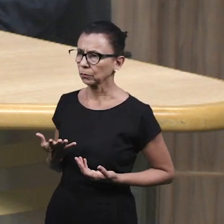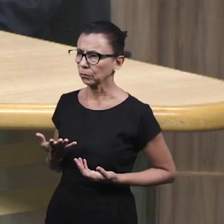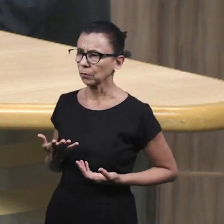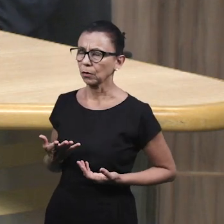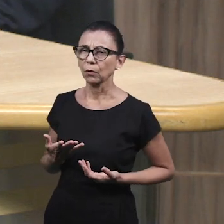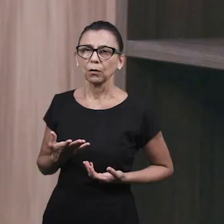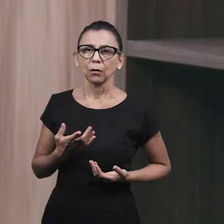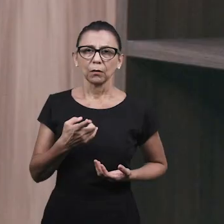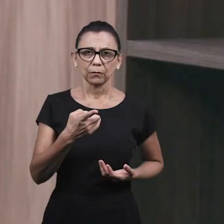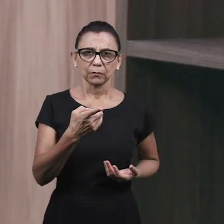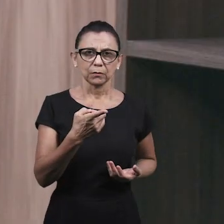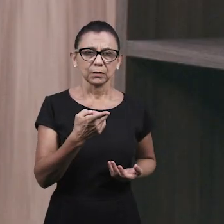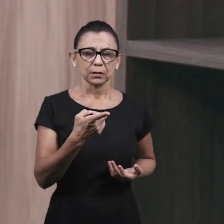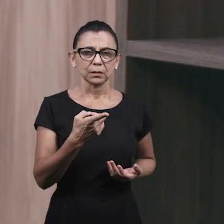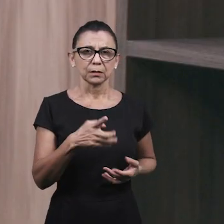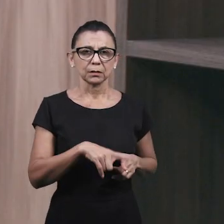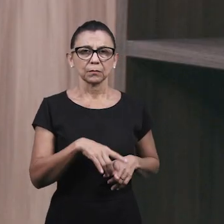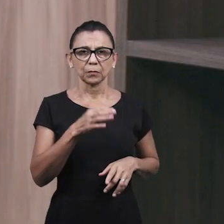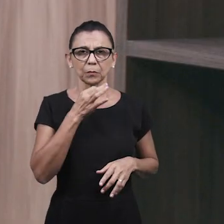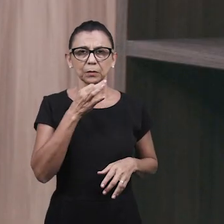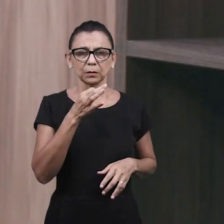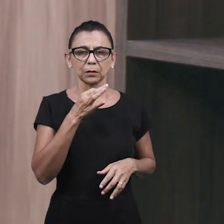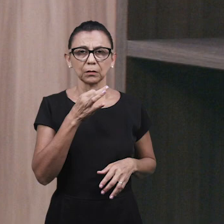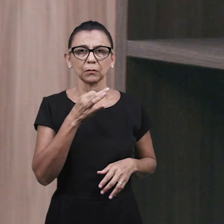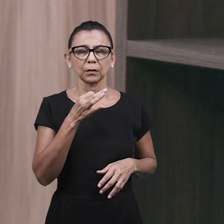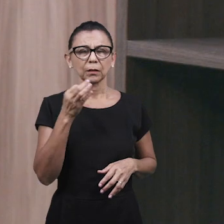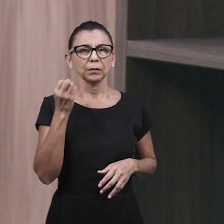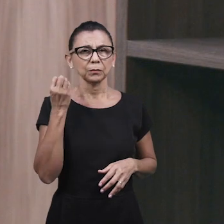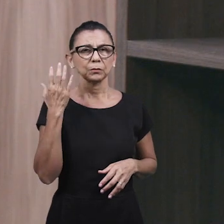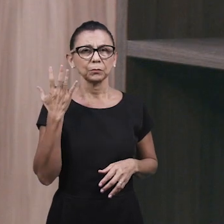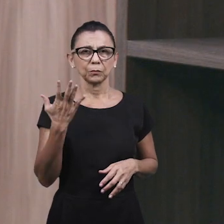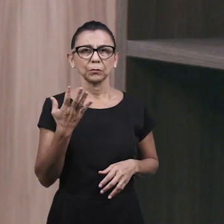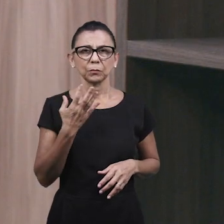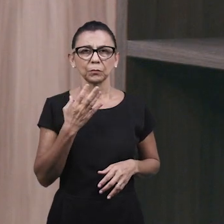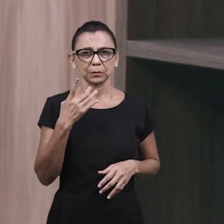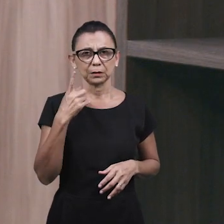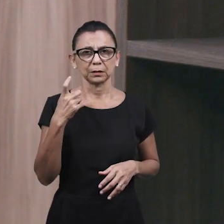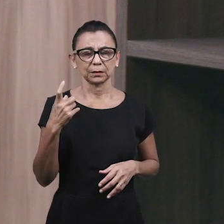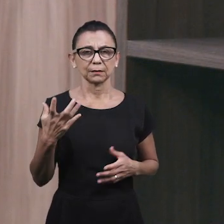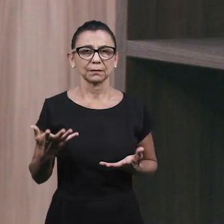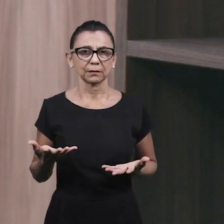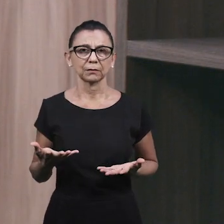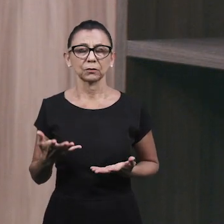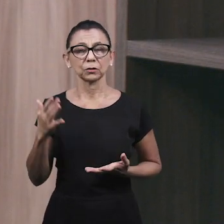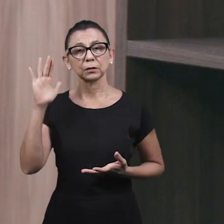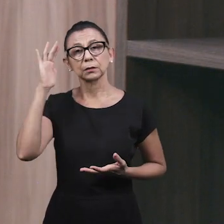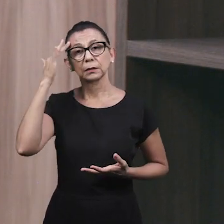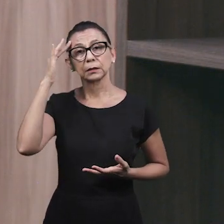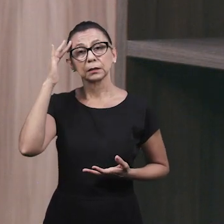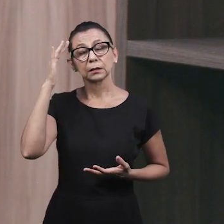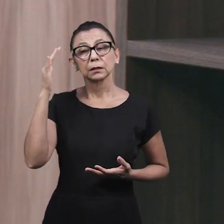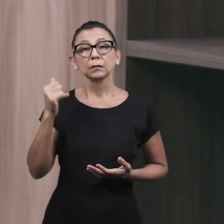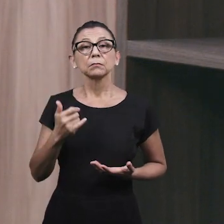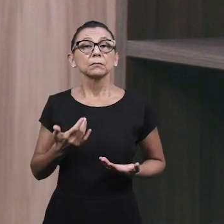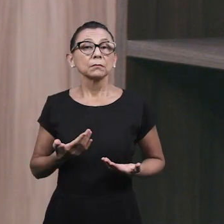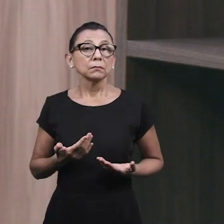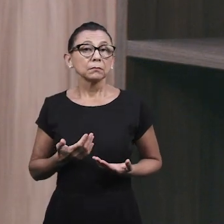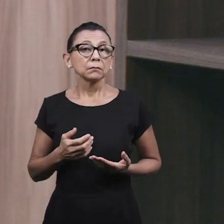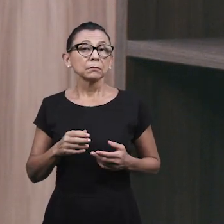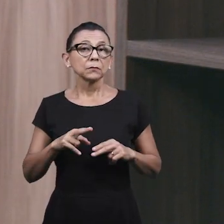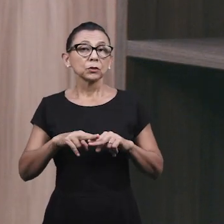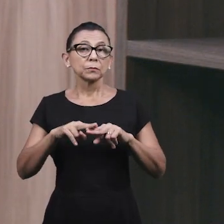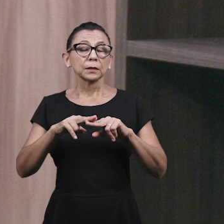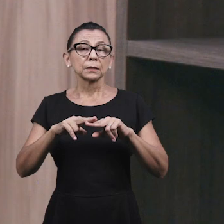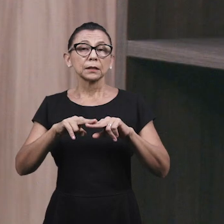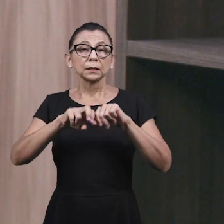tenho certeza que para você que está aí nos assistindo, está nos ouvindo, também é muito interessante entender e conhecer de maneira